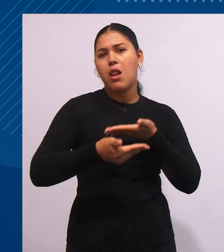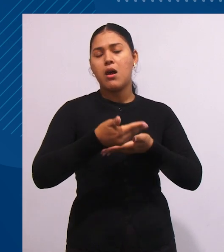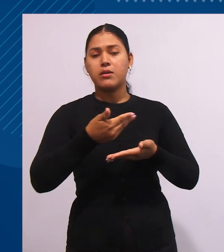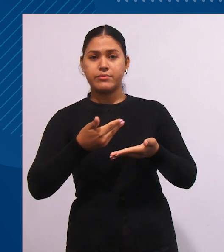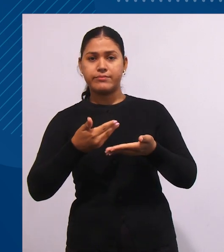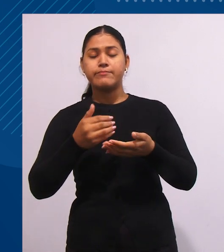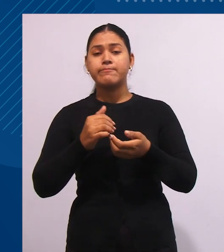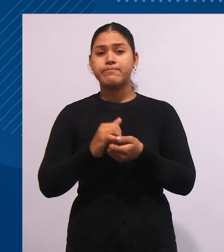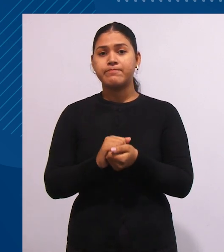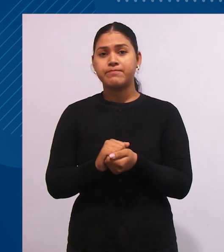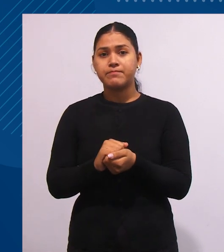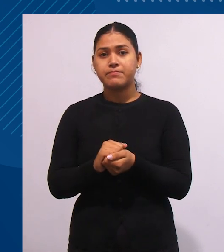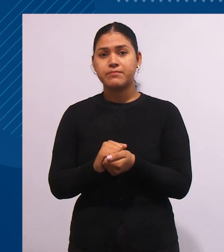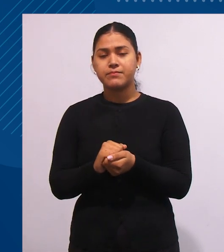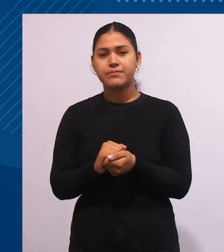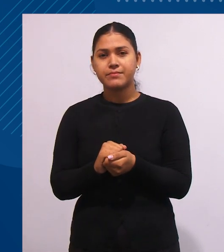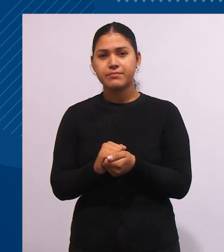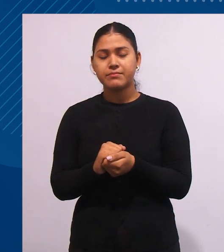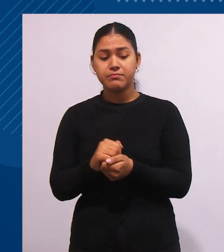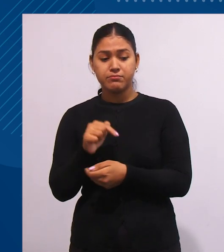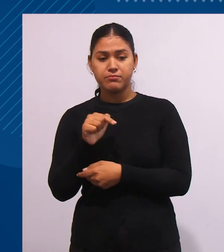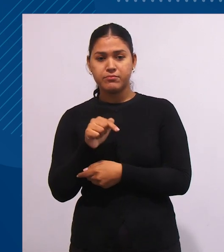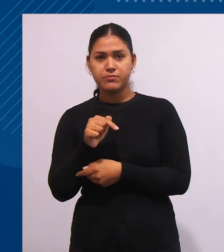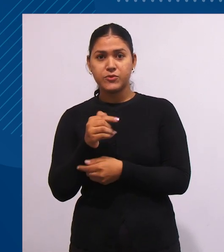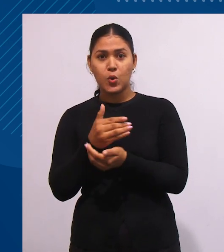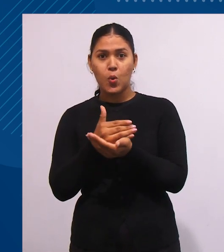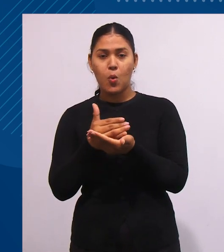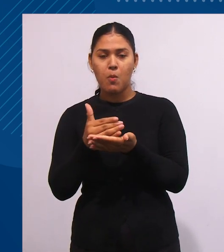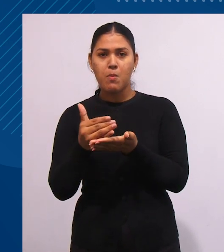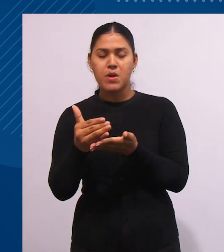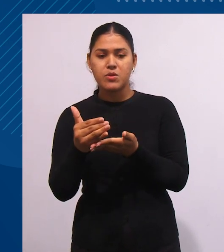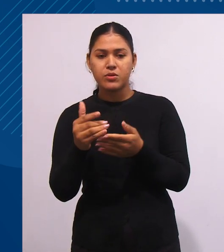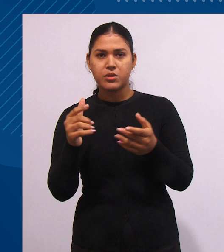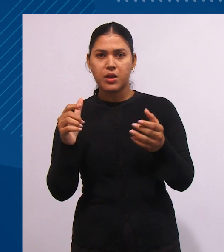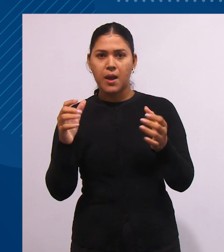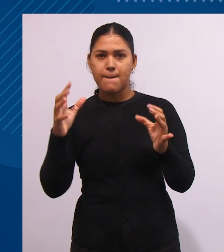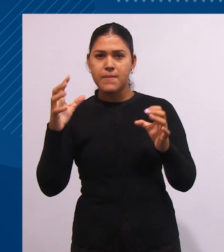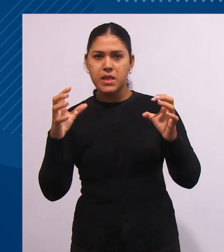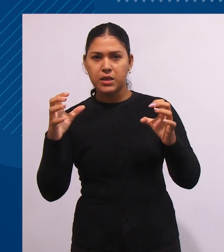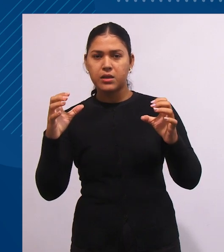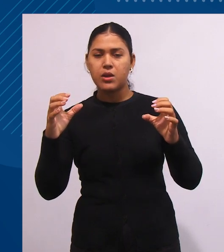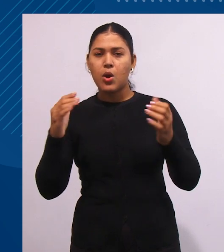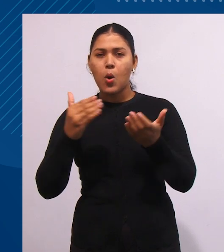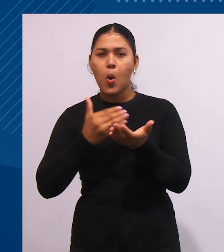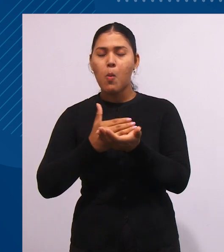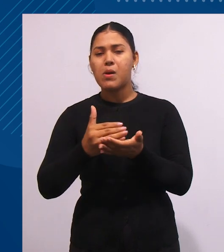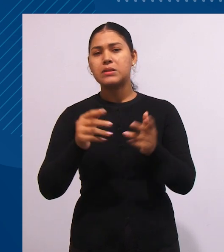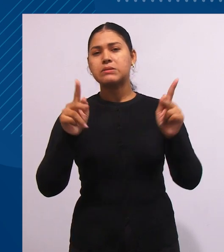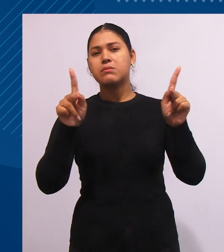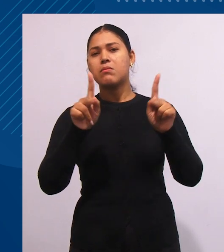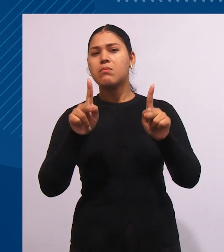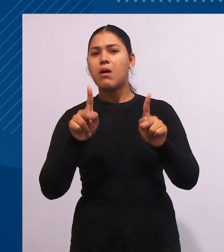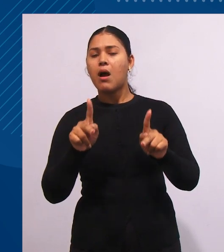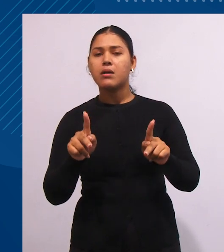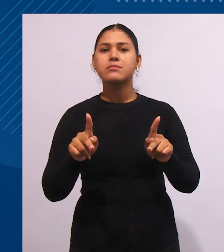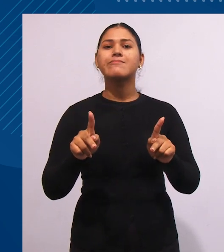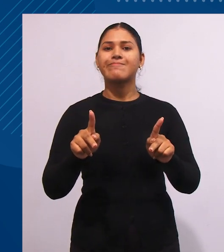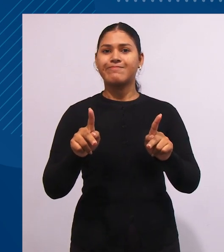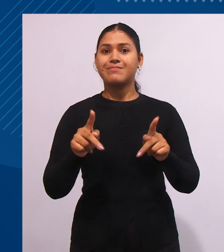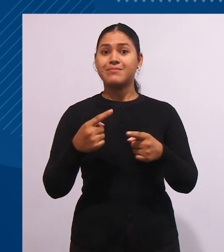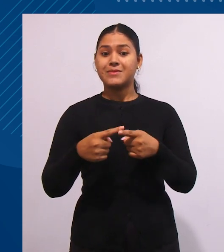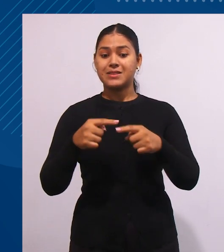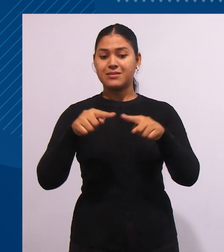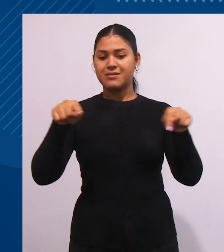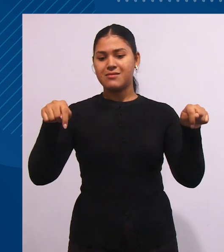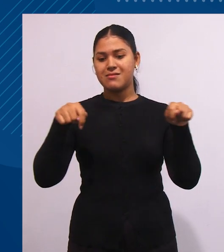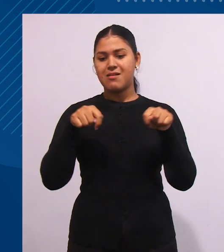vizinhos. E isso vai dirimindo, né? Porque essas novas gerações, dentro da sala de aula, também vai tendo